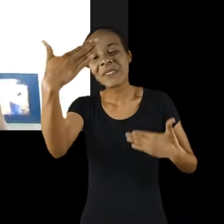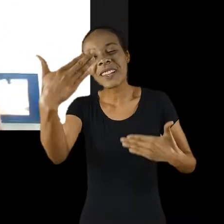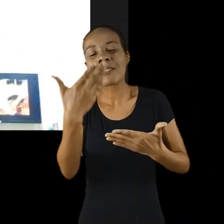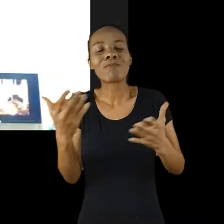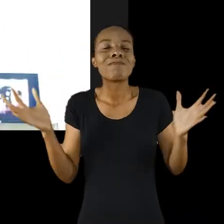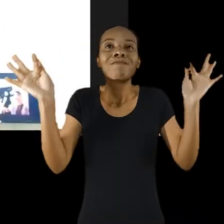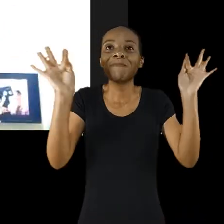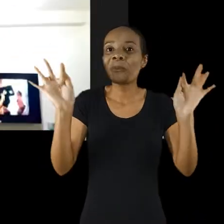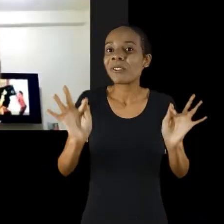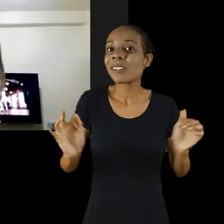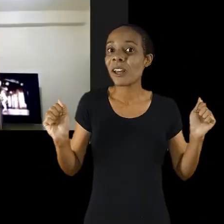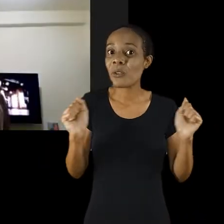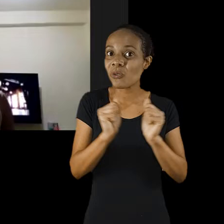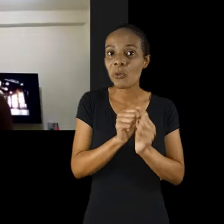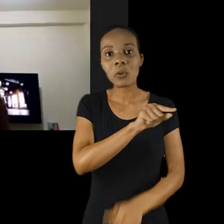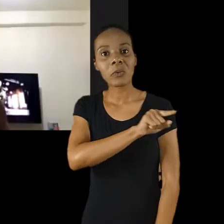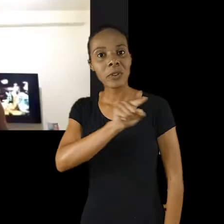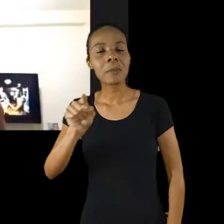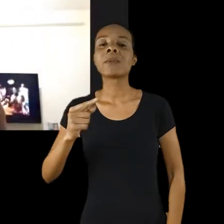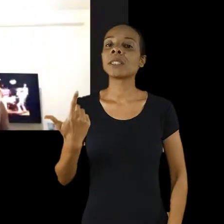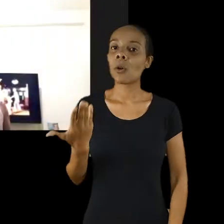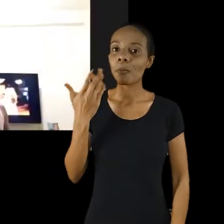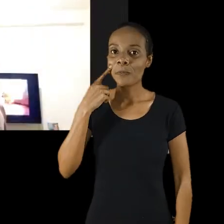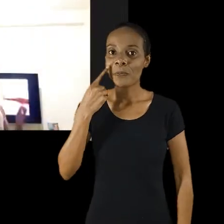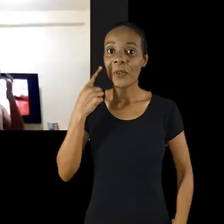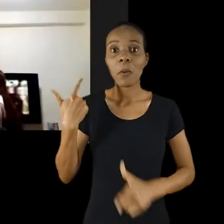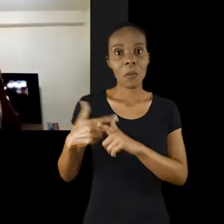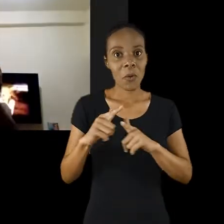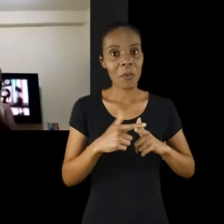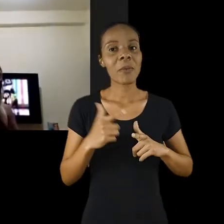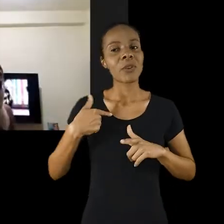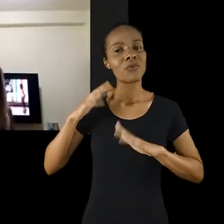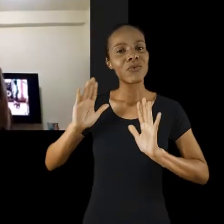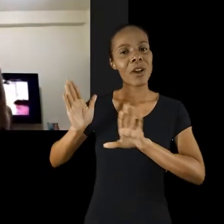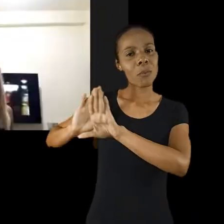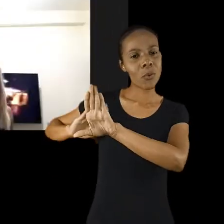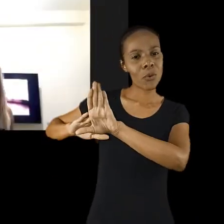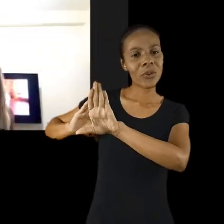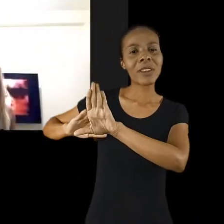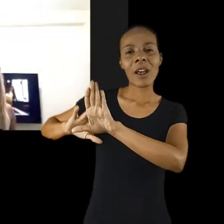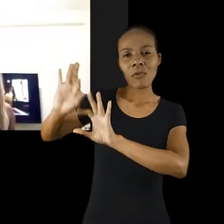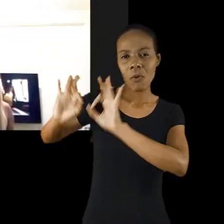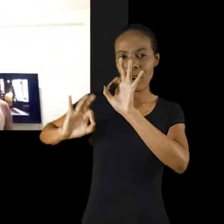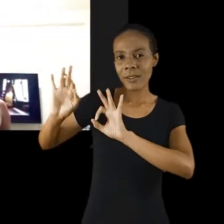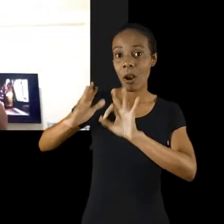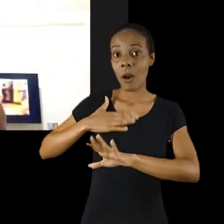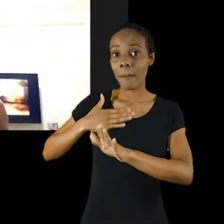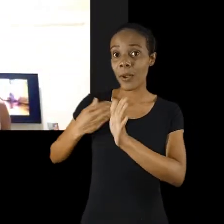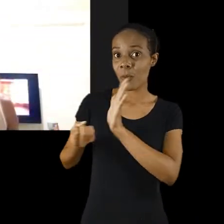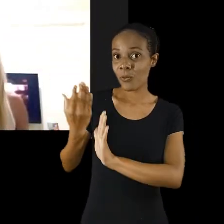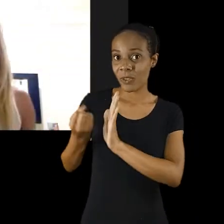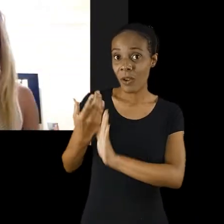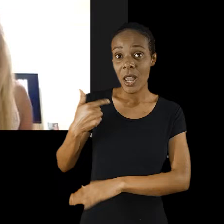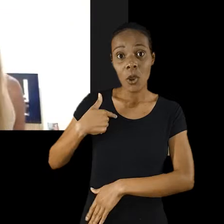vocês. E isso aqui é um problema que eu já falei para minha produção, essa correção que eu vou fazer. Não é de vocês, é da minha equipe. Eu não sou